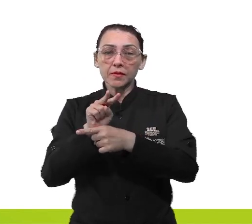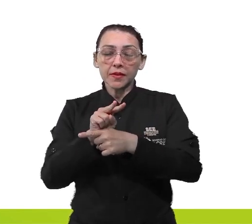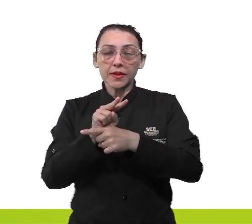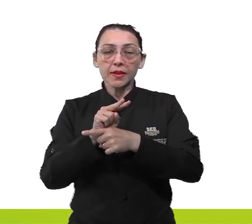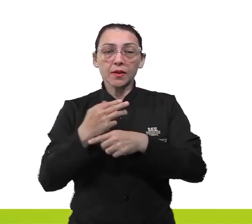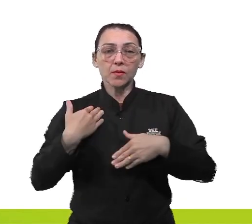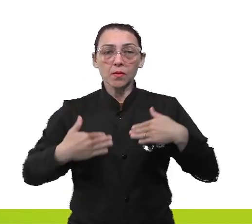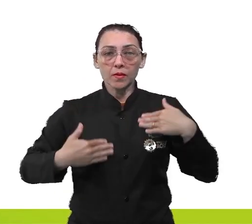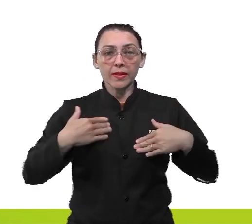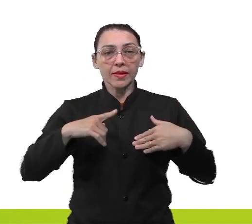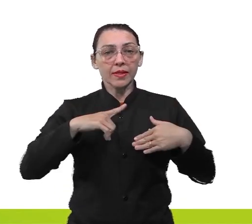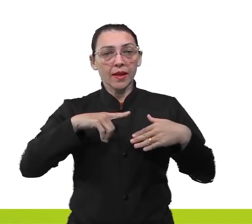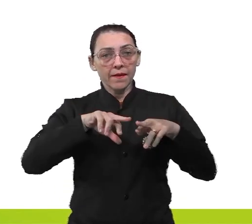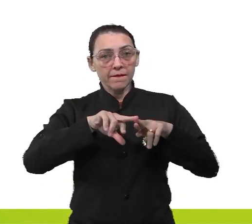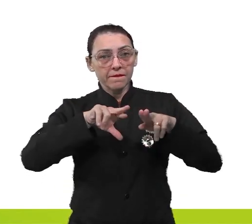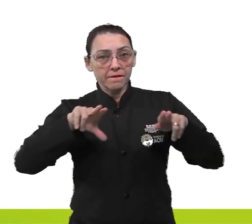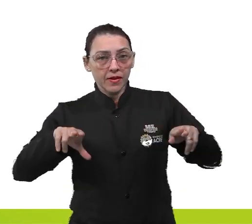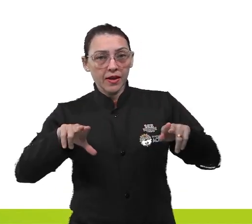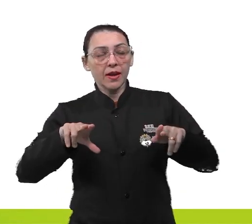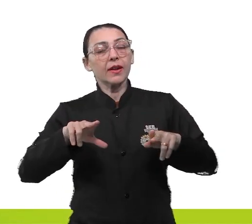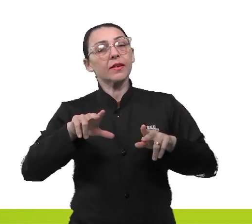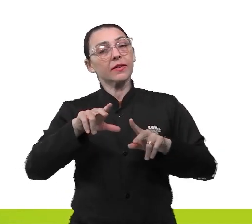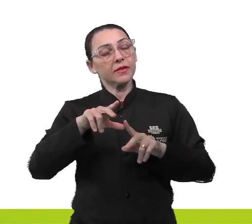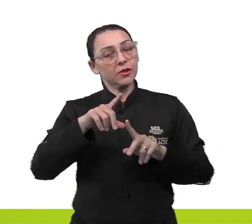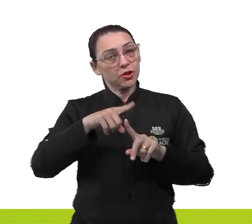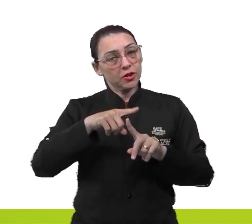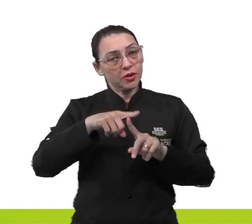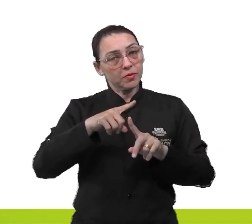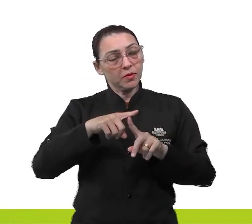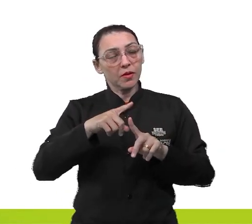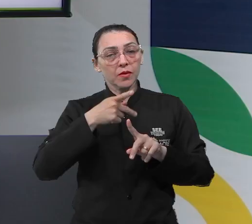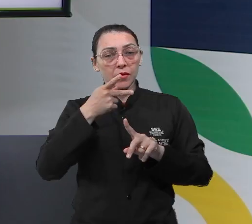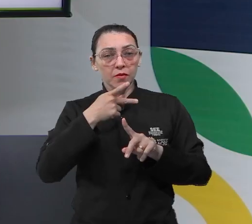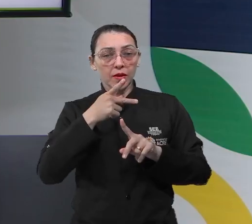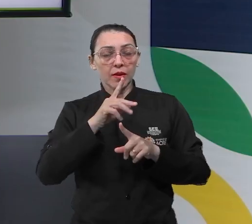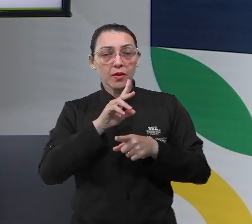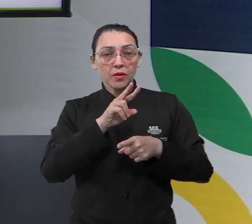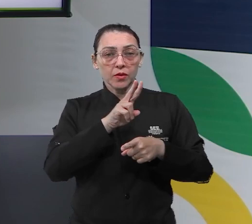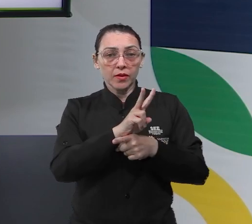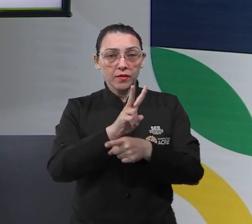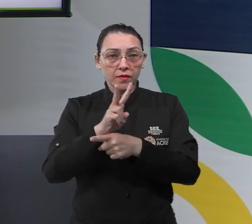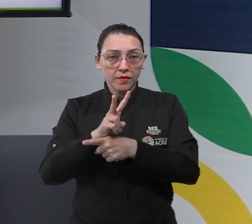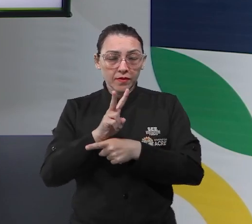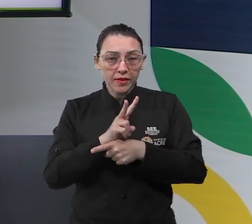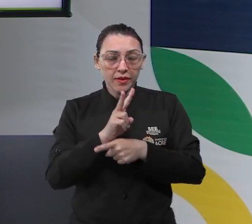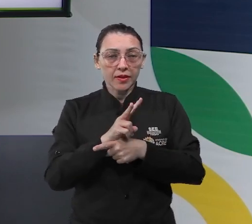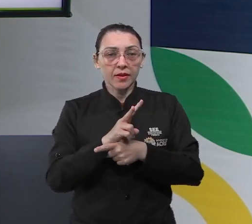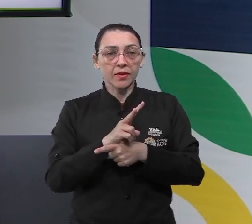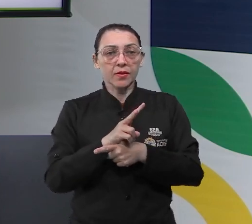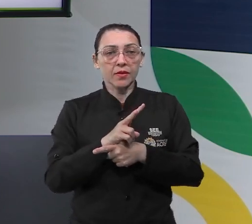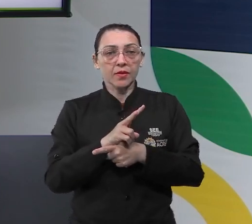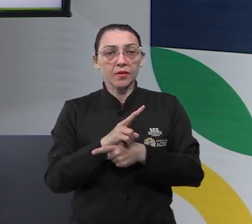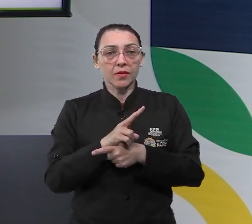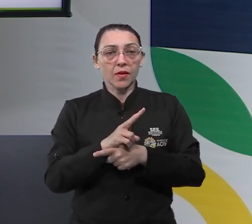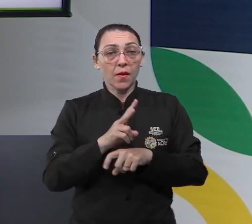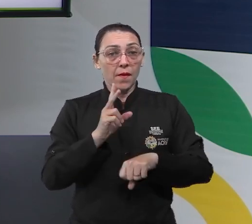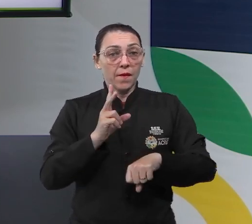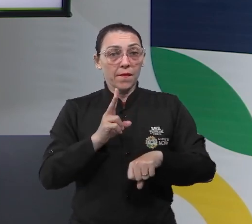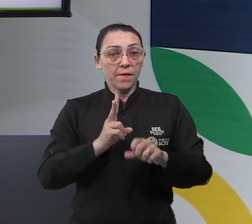organismo. Existem vários tipos de leucócito, pessoal. Quando eu falo defesa, ele atua na defesa contra